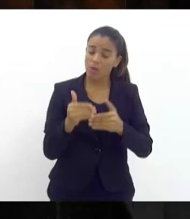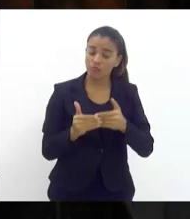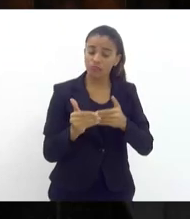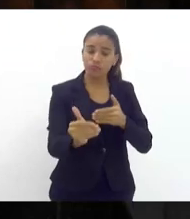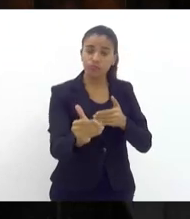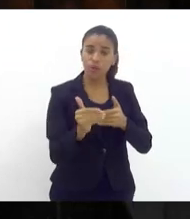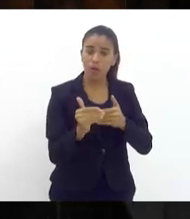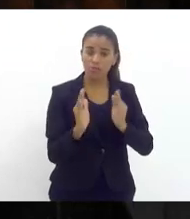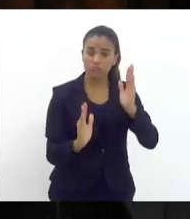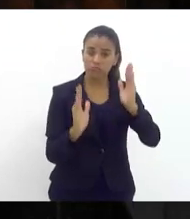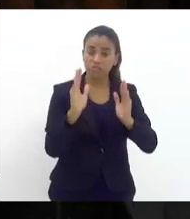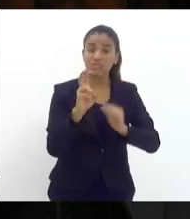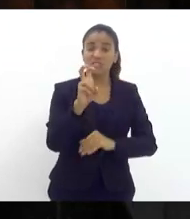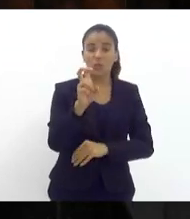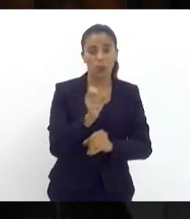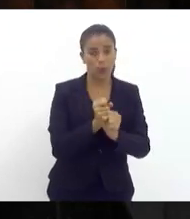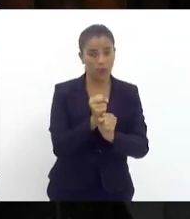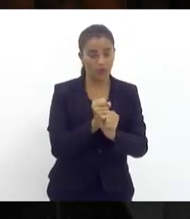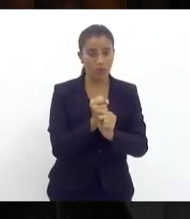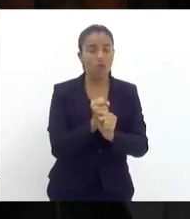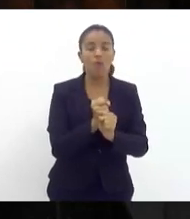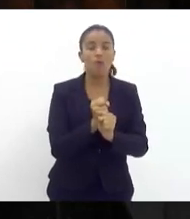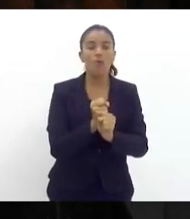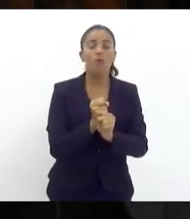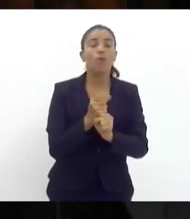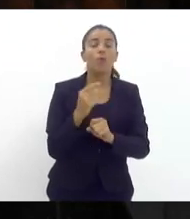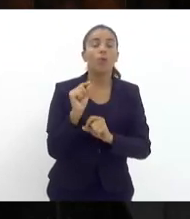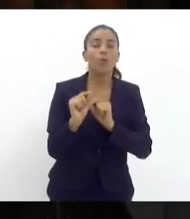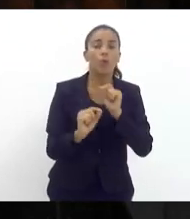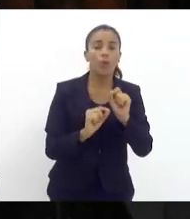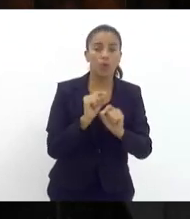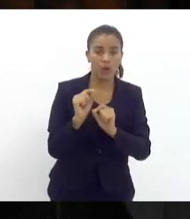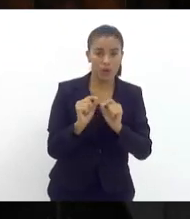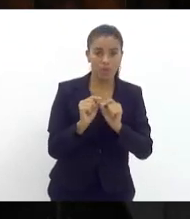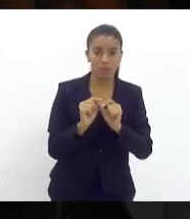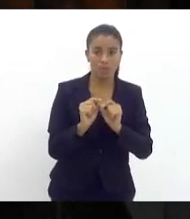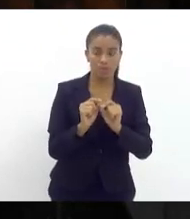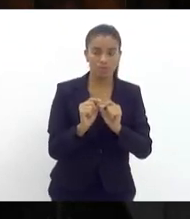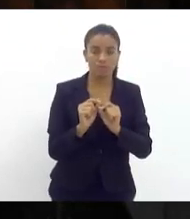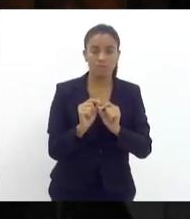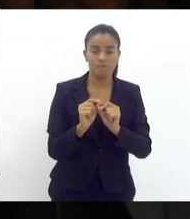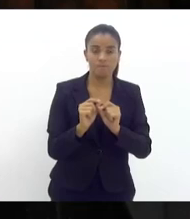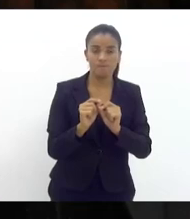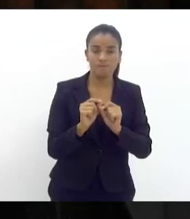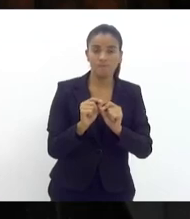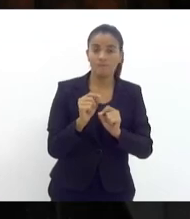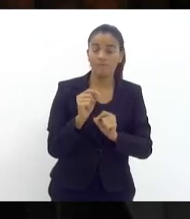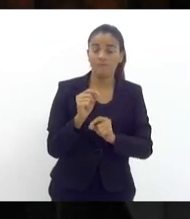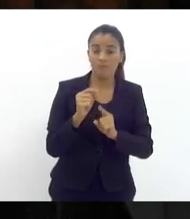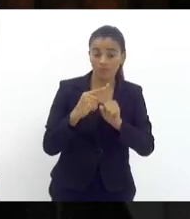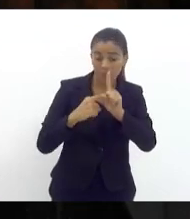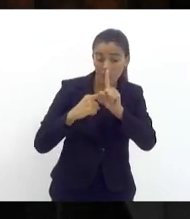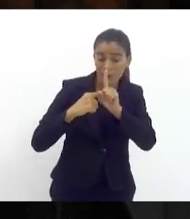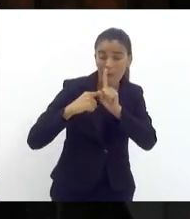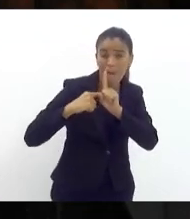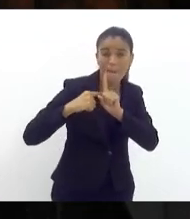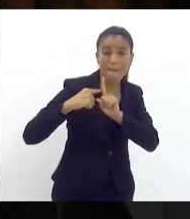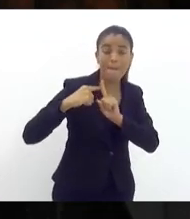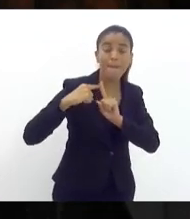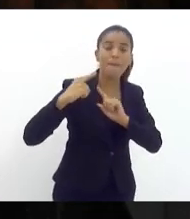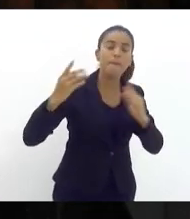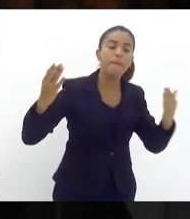5 anos um aumento considerável da temperatura média